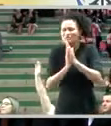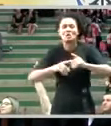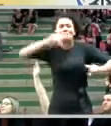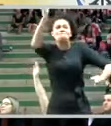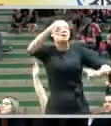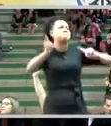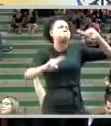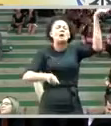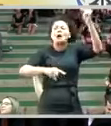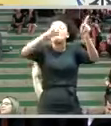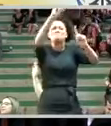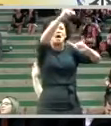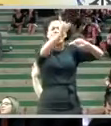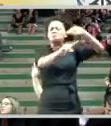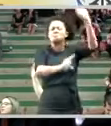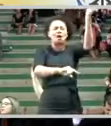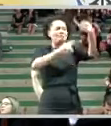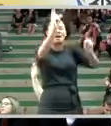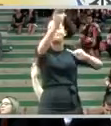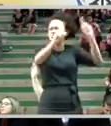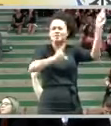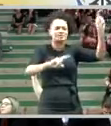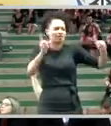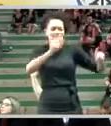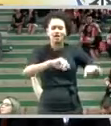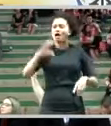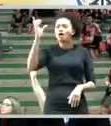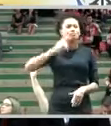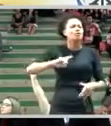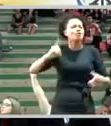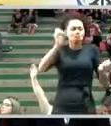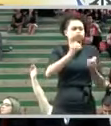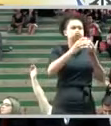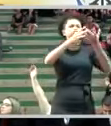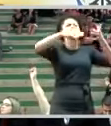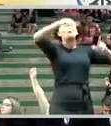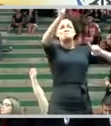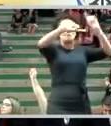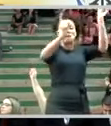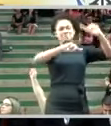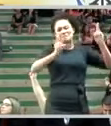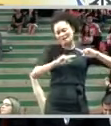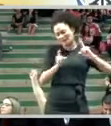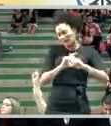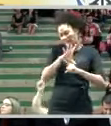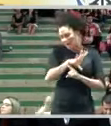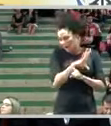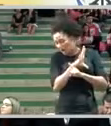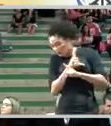em Mispa. A Bíblia diz que Deus faz trovejar, derrota os filisteus.